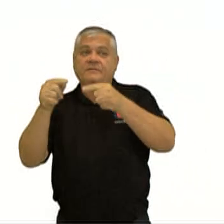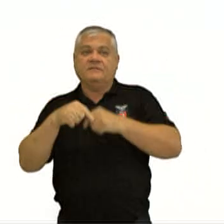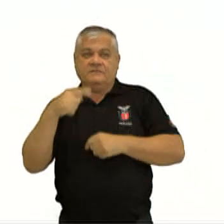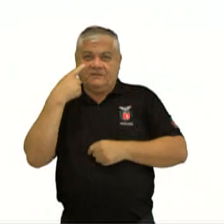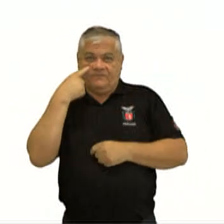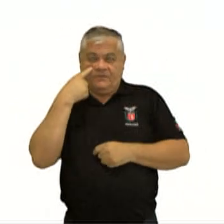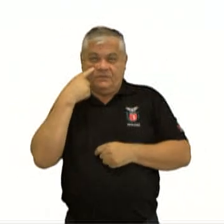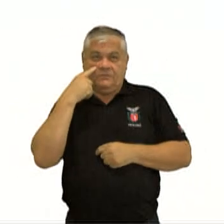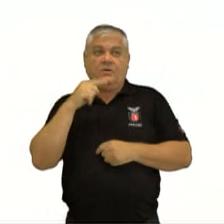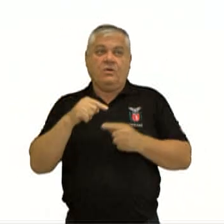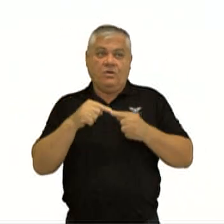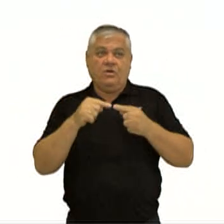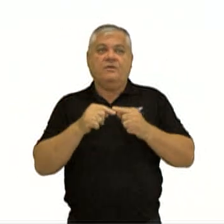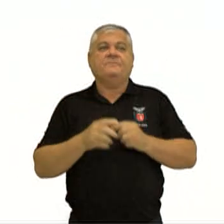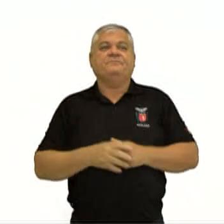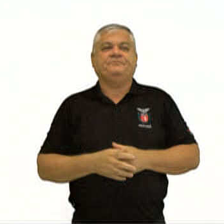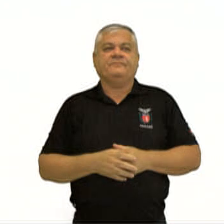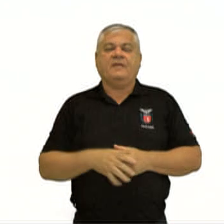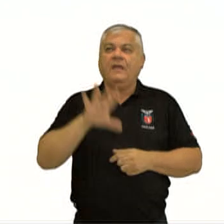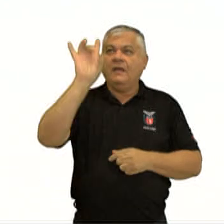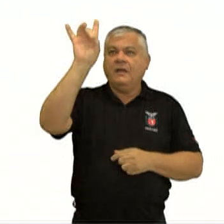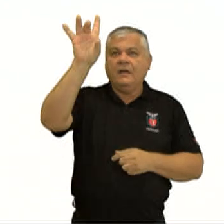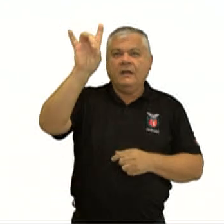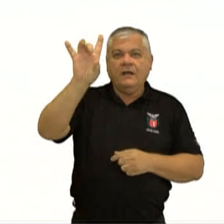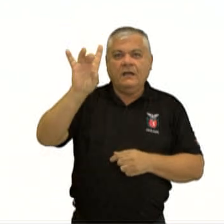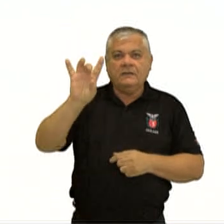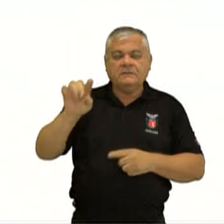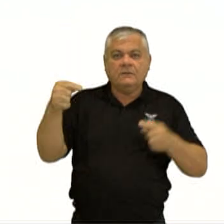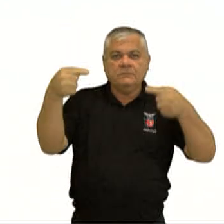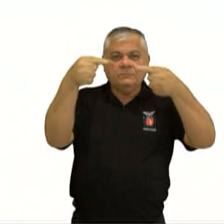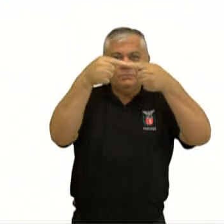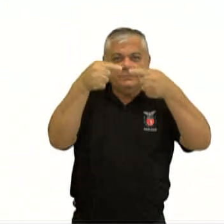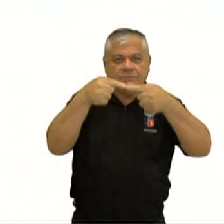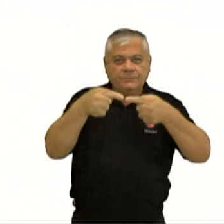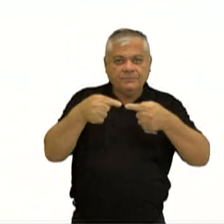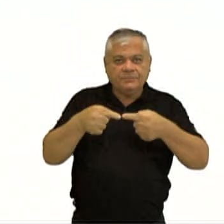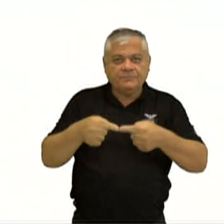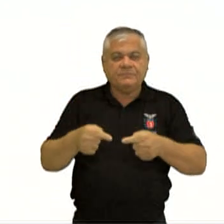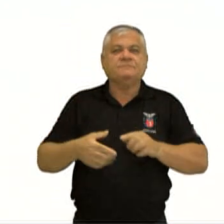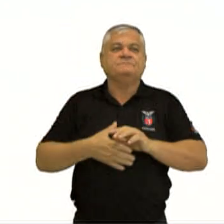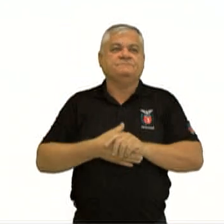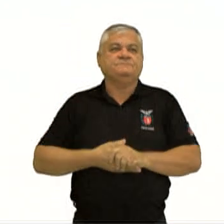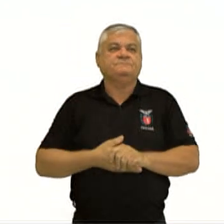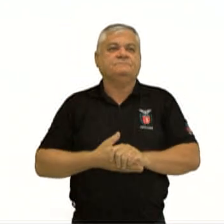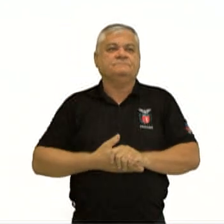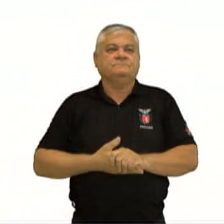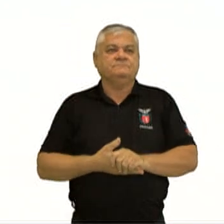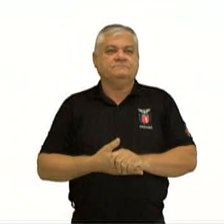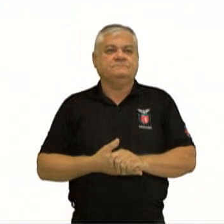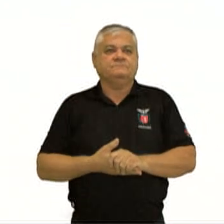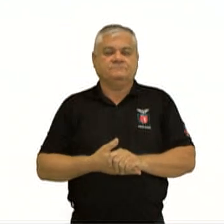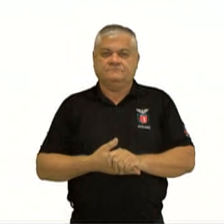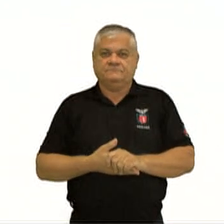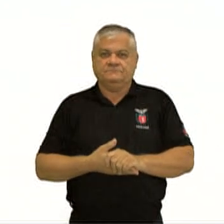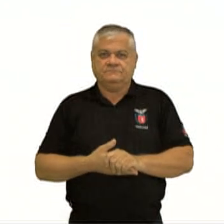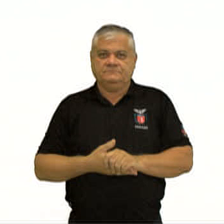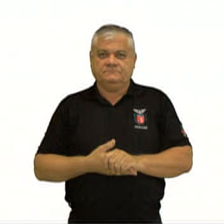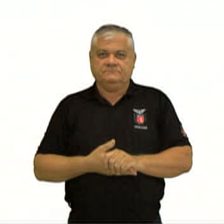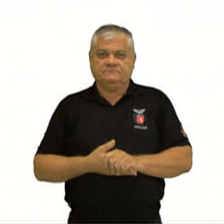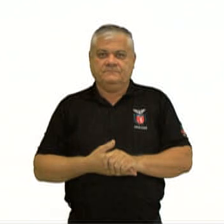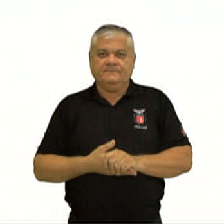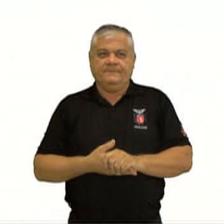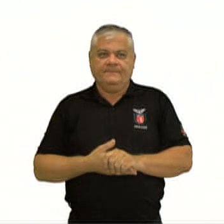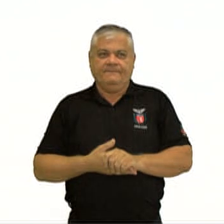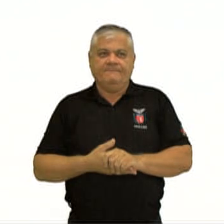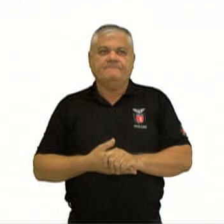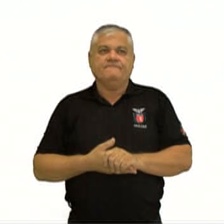um polissacarídeo. A galactose, um monossacarídeo. A desoxirribose também é um monossacarídeo.